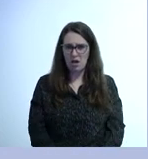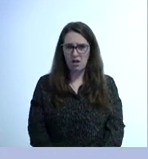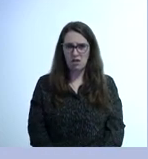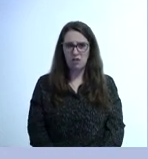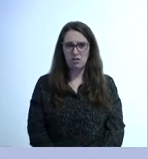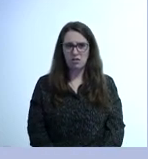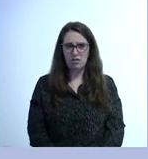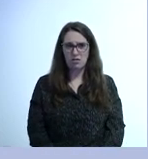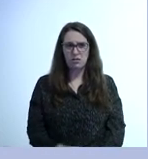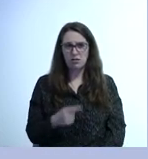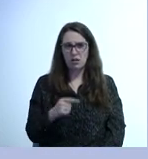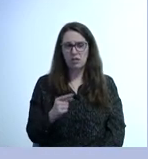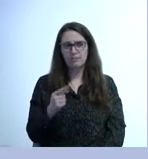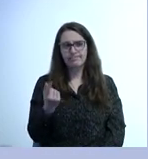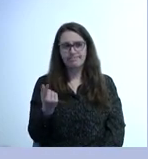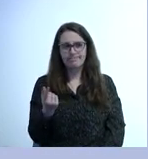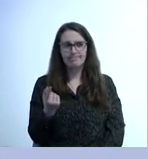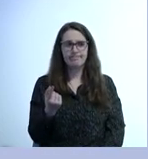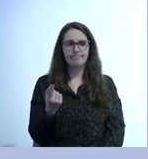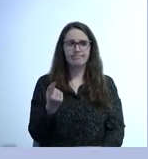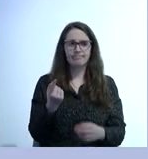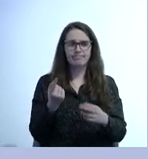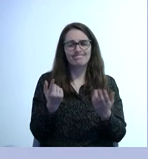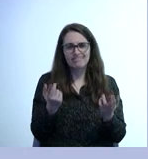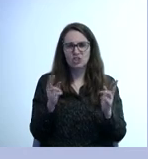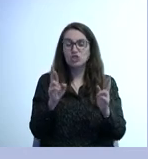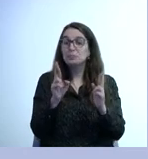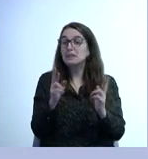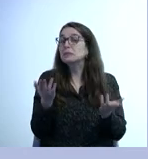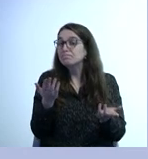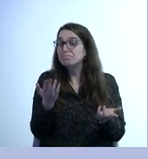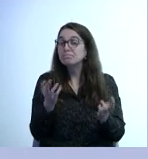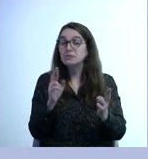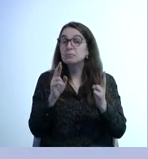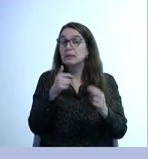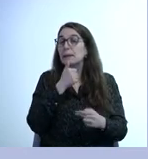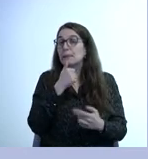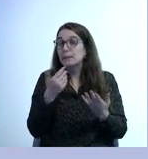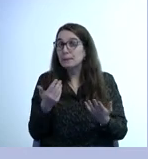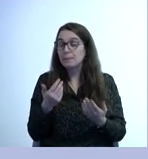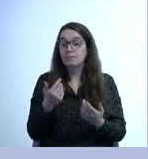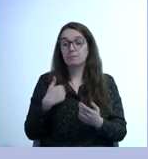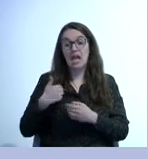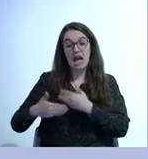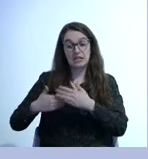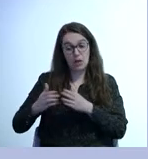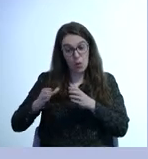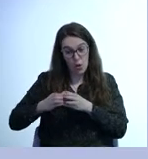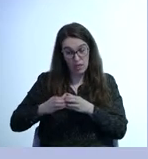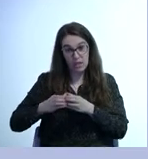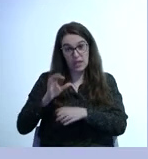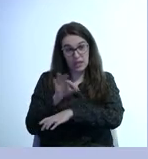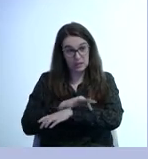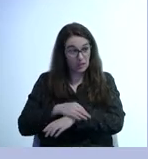A esperança está na ação, no nosso caso da Ordem dos Arquitetos, está aqui o